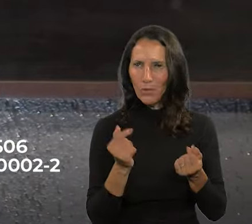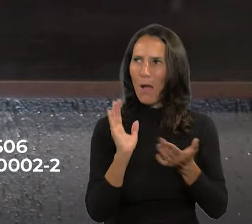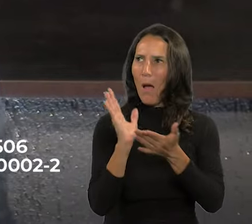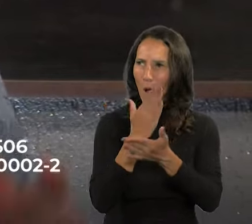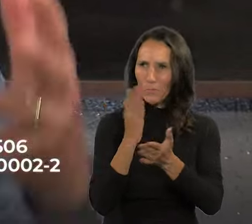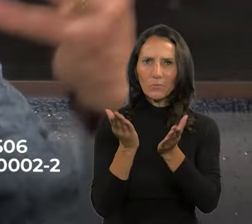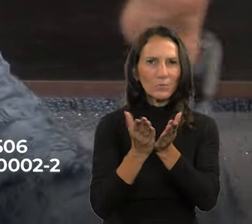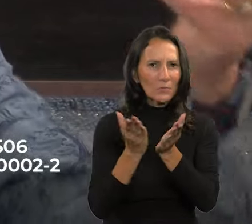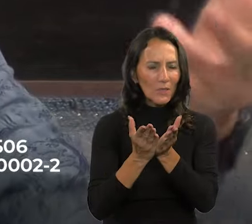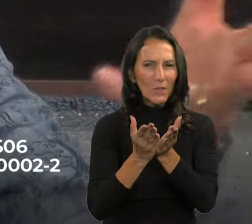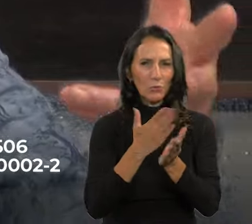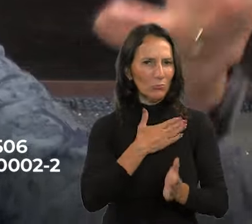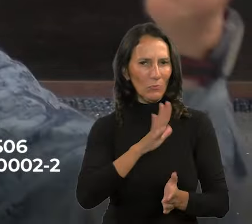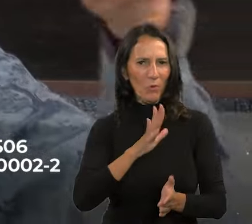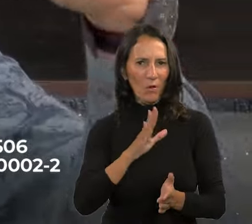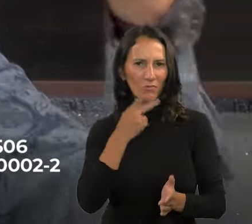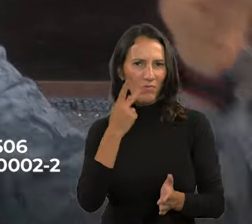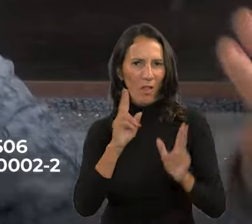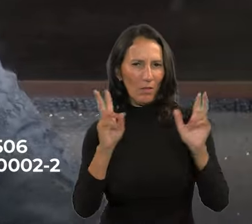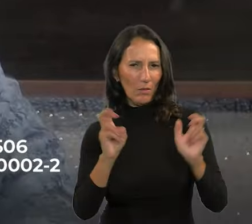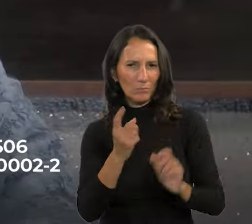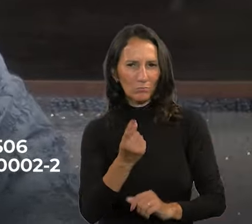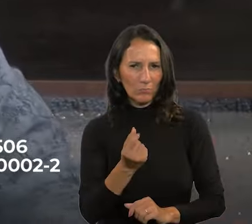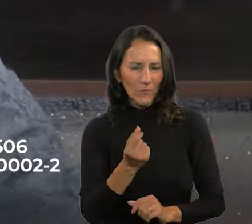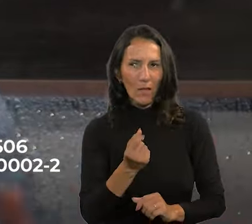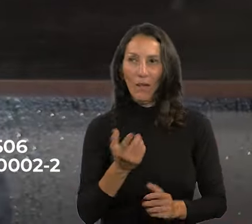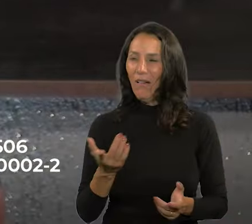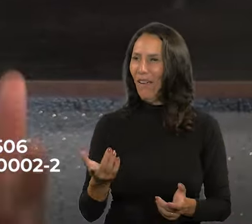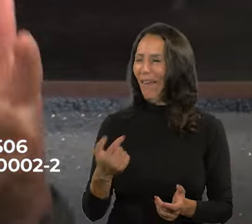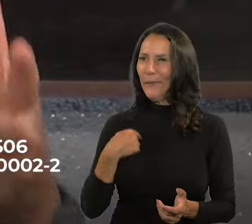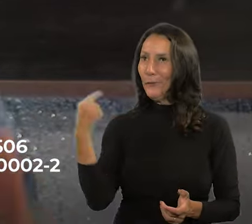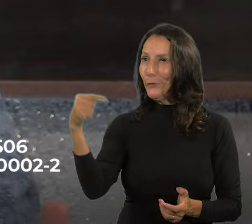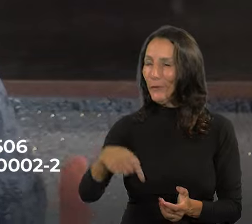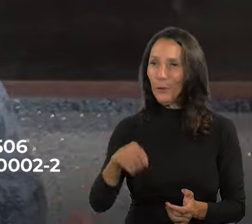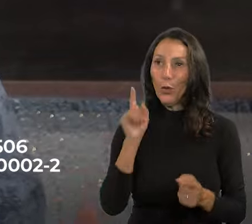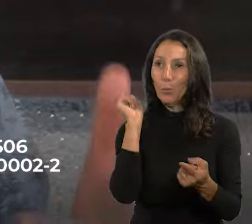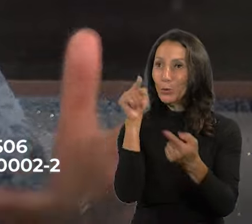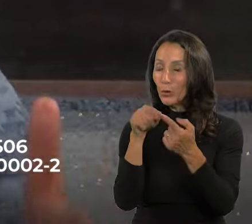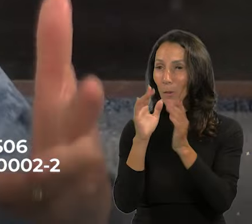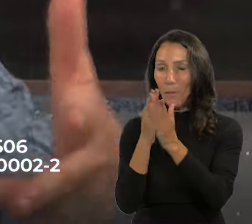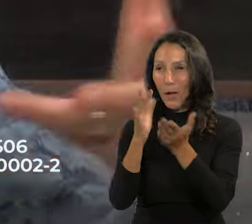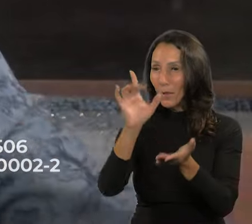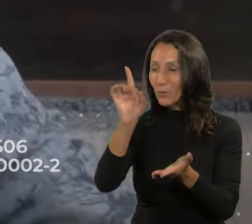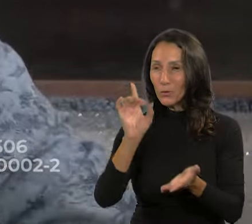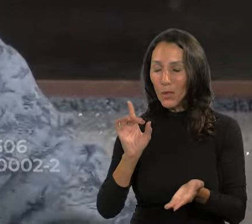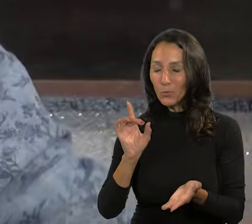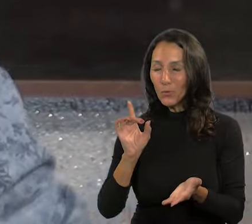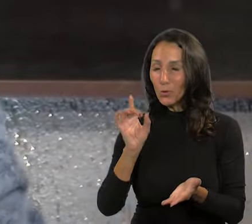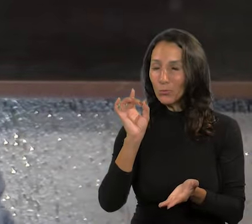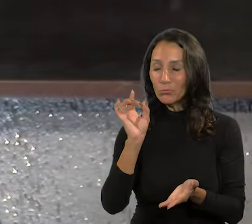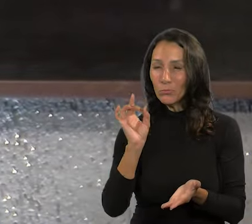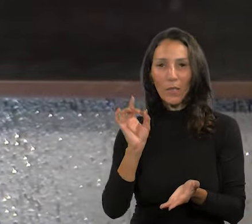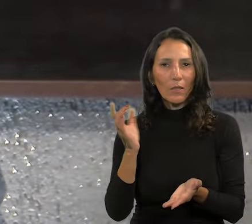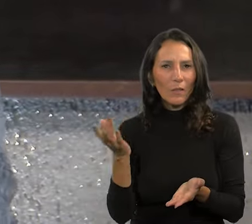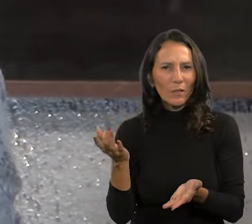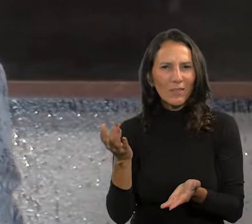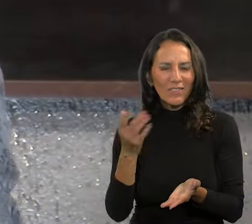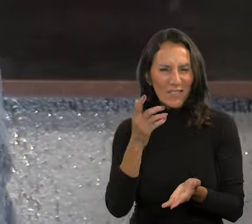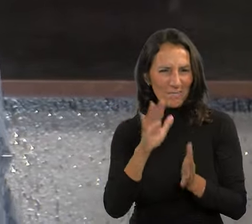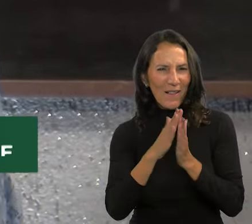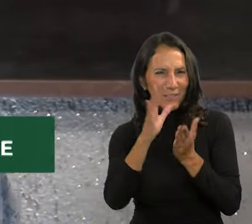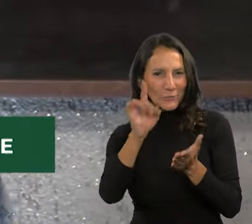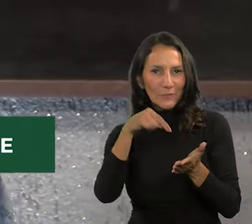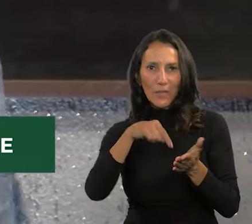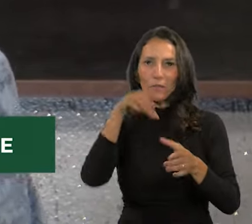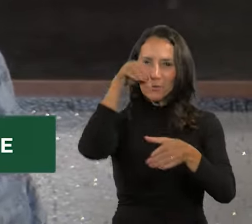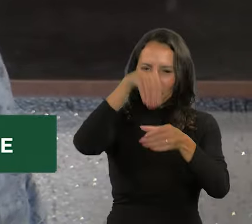igreja. Ah, eu queria ouvir a palavra de Deus, como se a palavra de Deus não incluísse prosperidade.